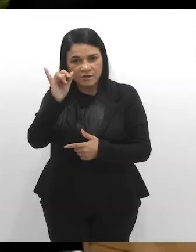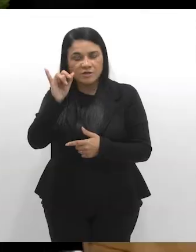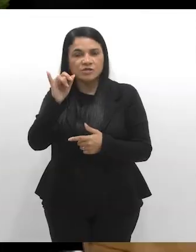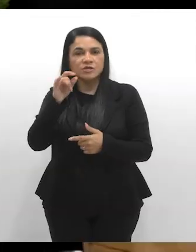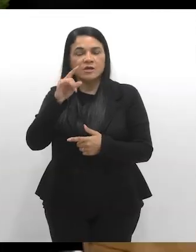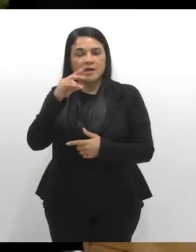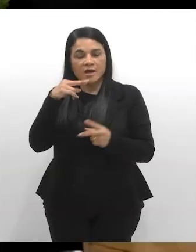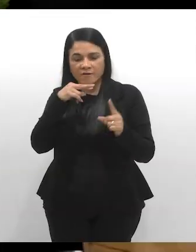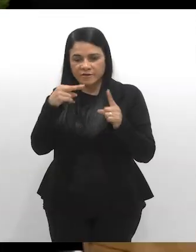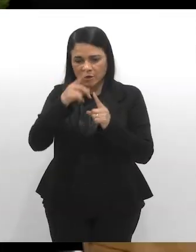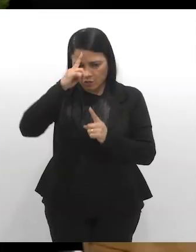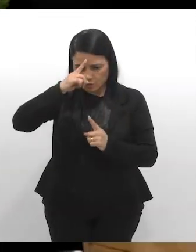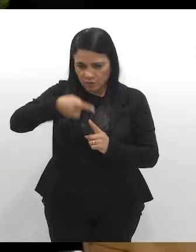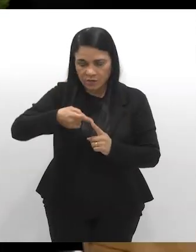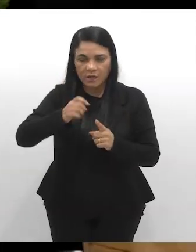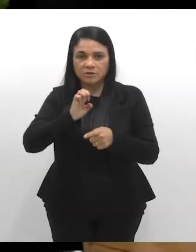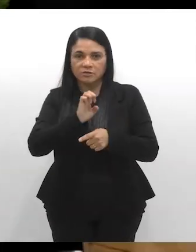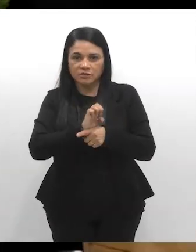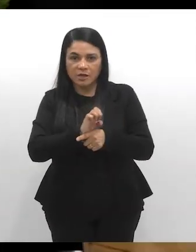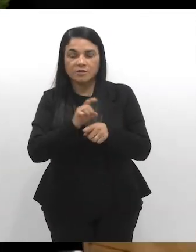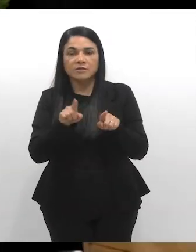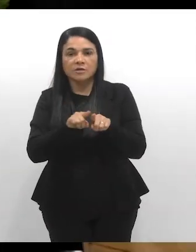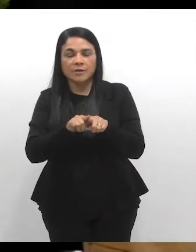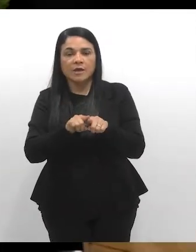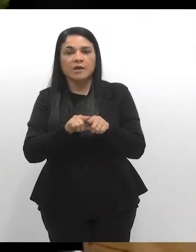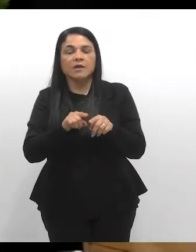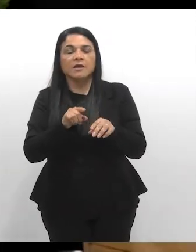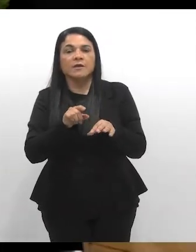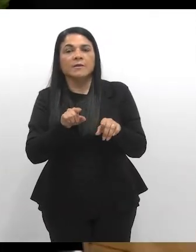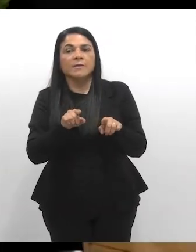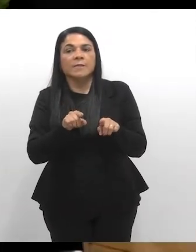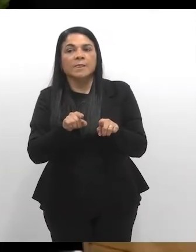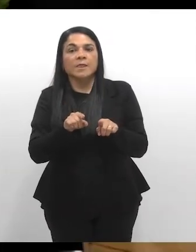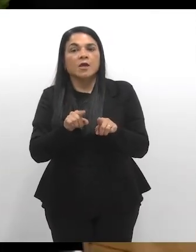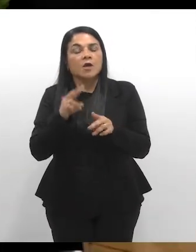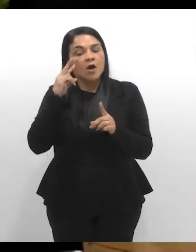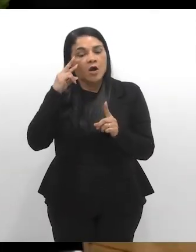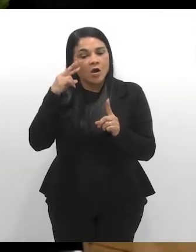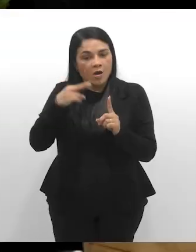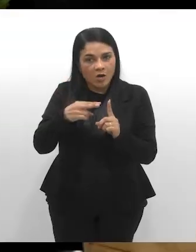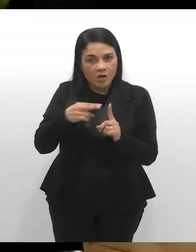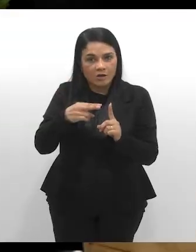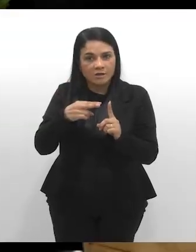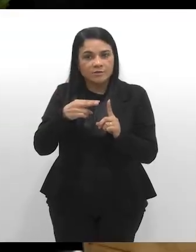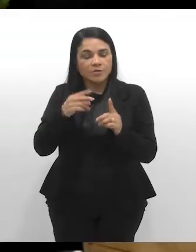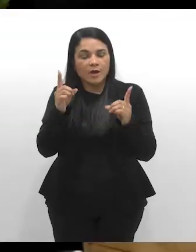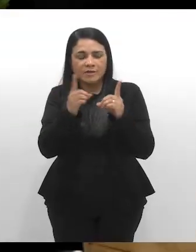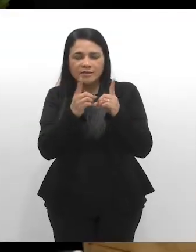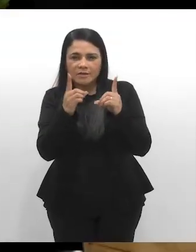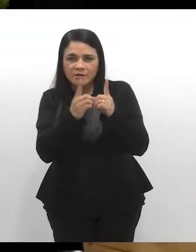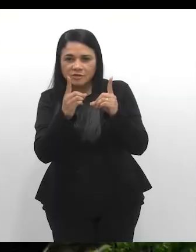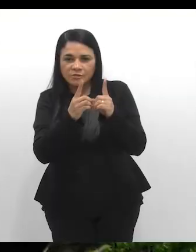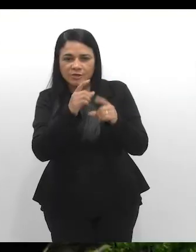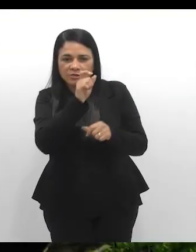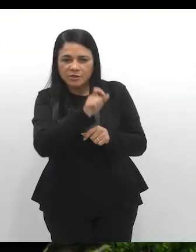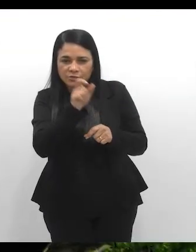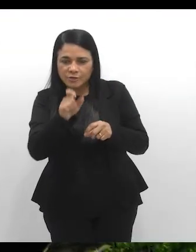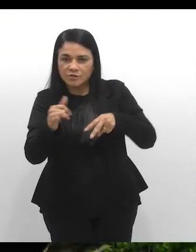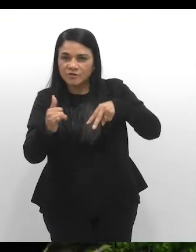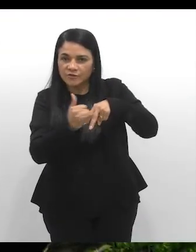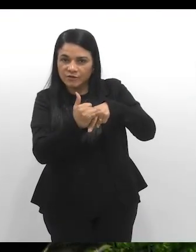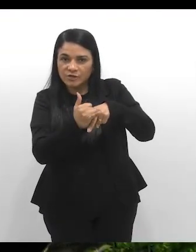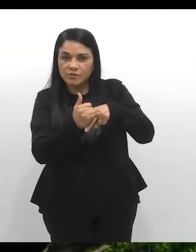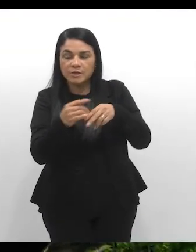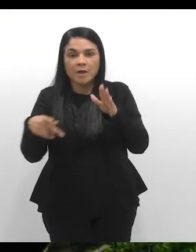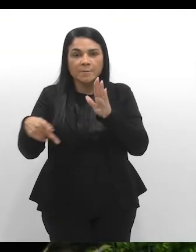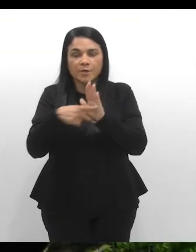arbítrio estatal, a visão autoritária dos agentes do Estado, execuções extrajudiciais, mas que também olhe para o atendimento de